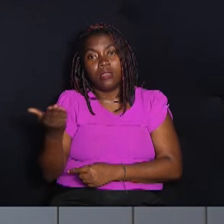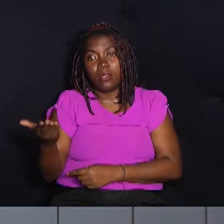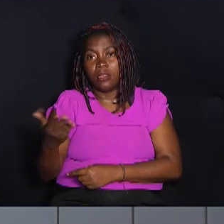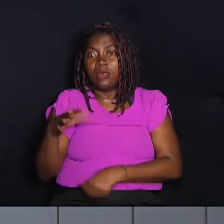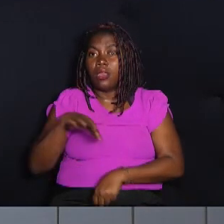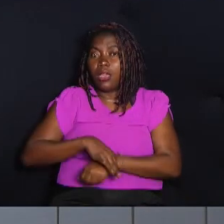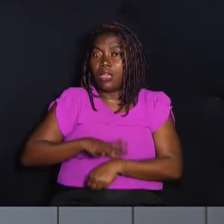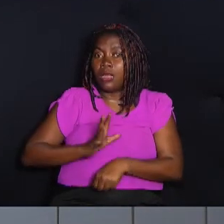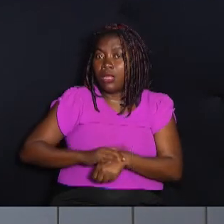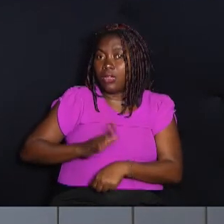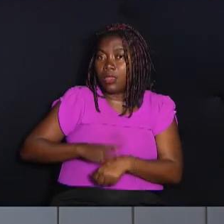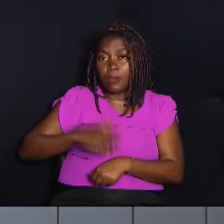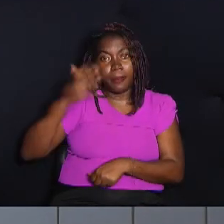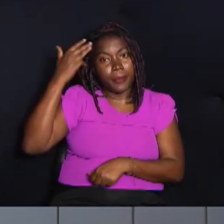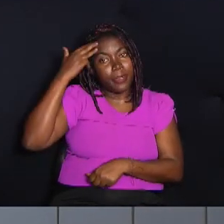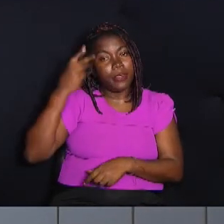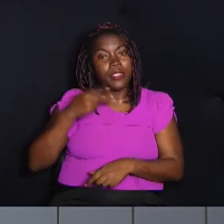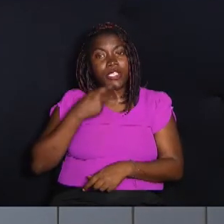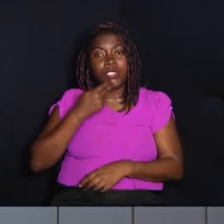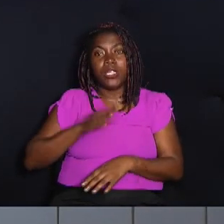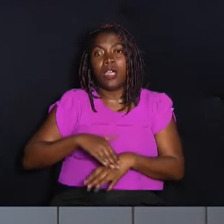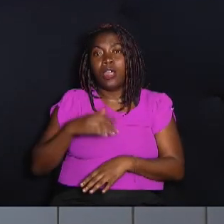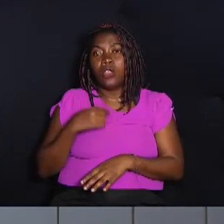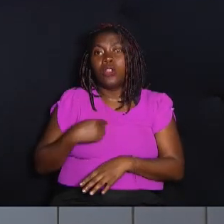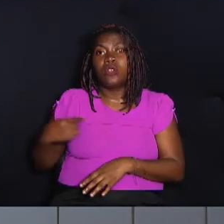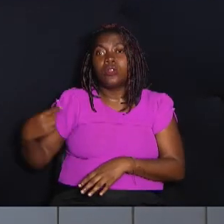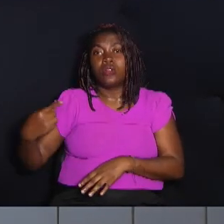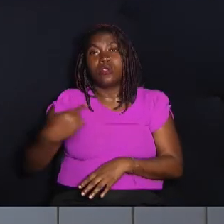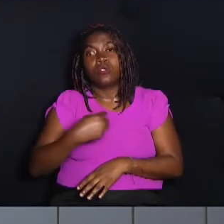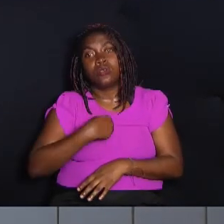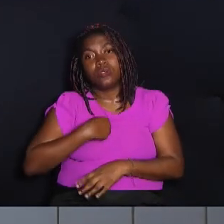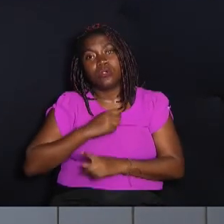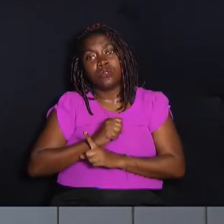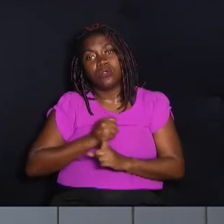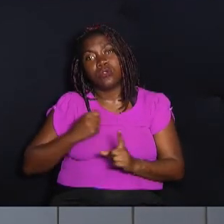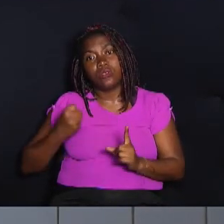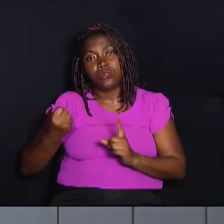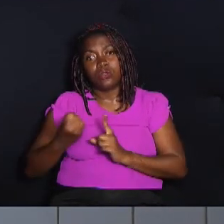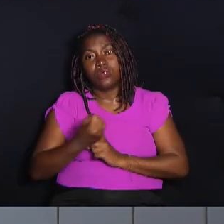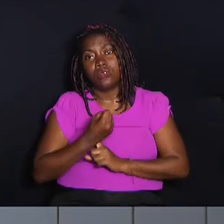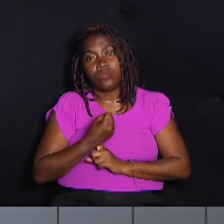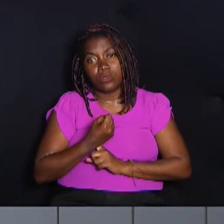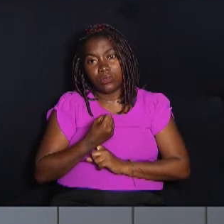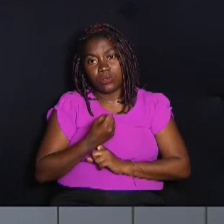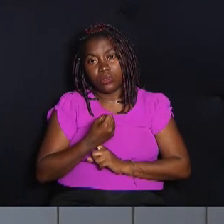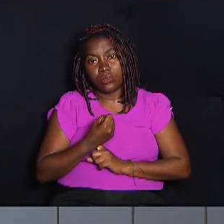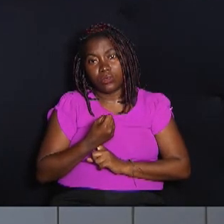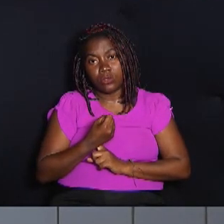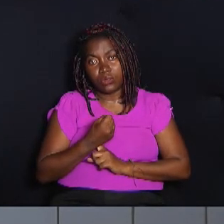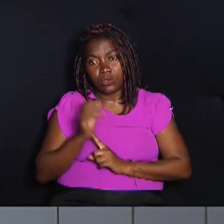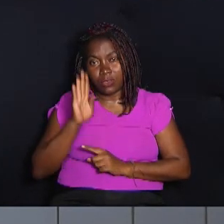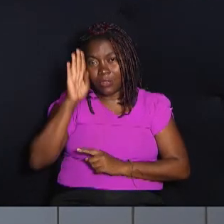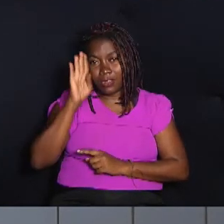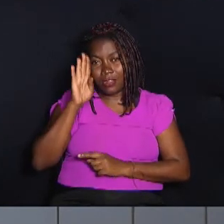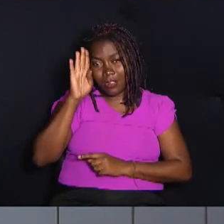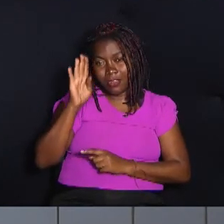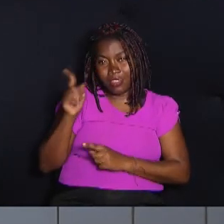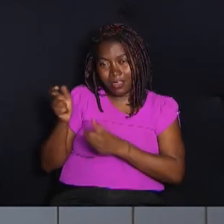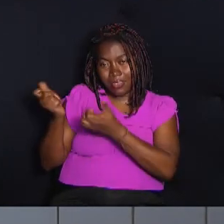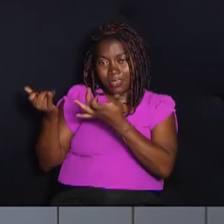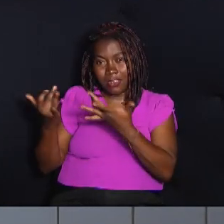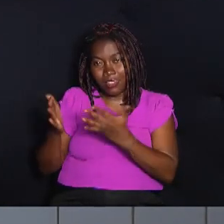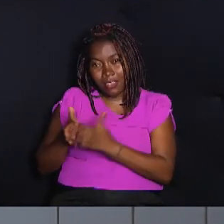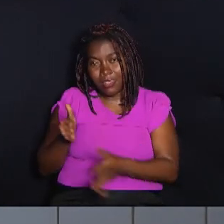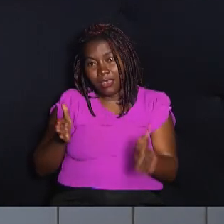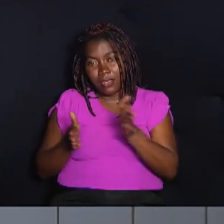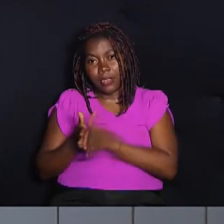adoecimento mental. E digo mais, a nossa sociedade, como você estava comentando, da produção, né?